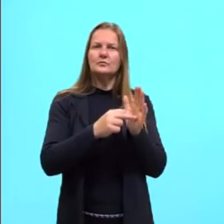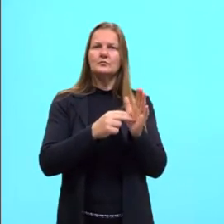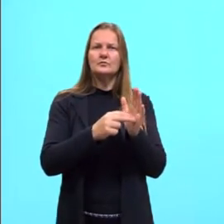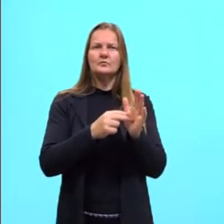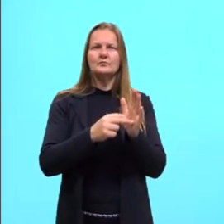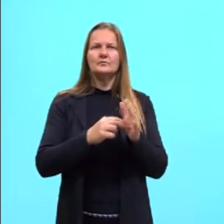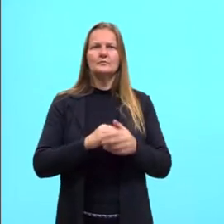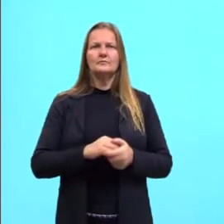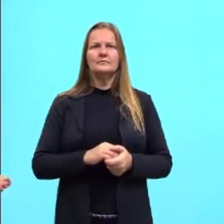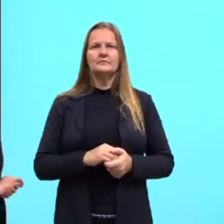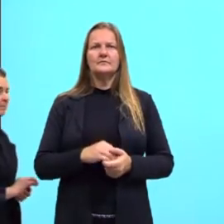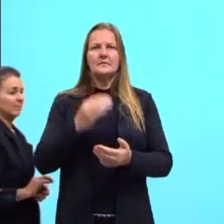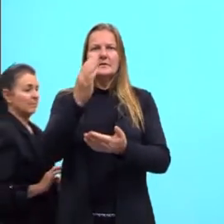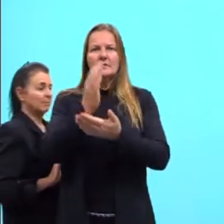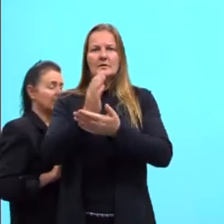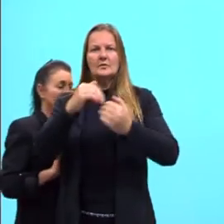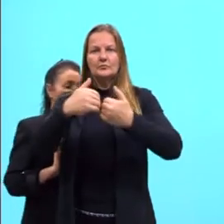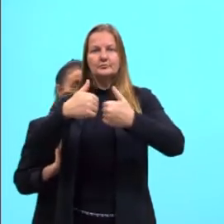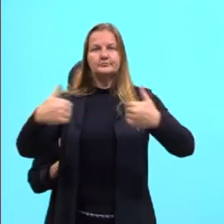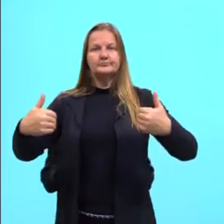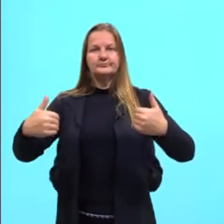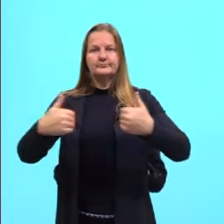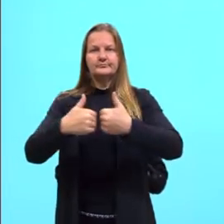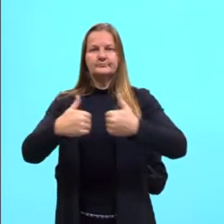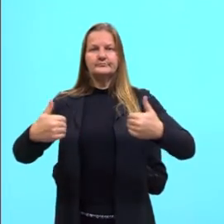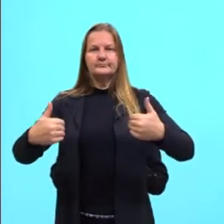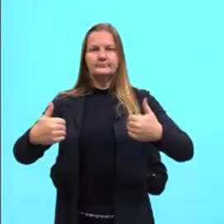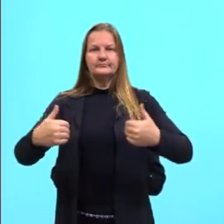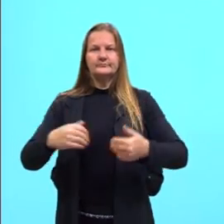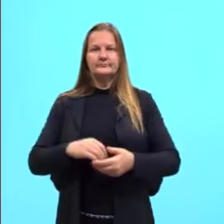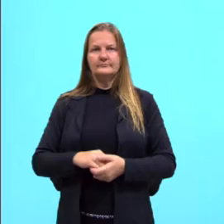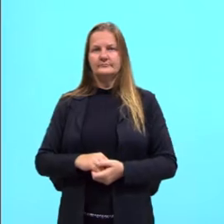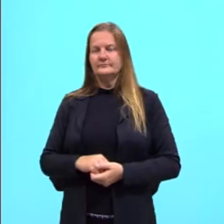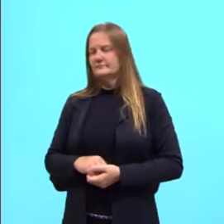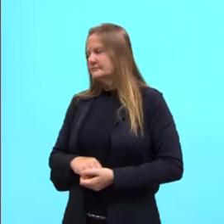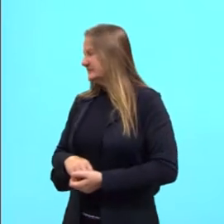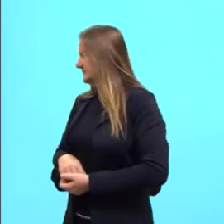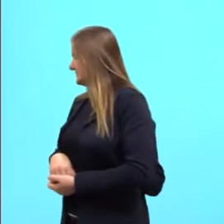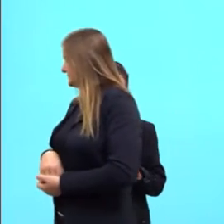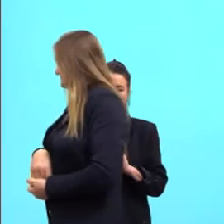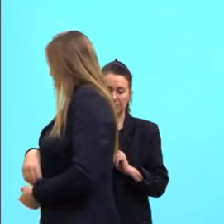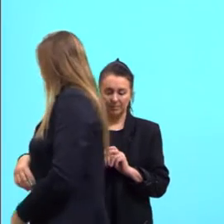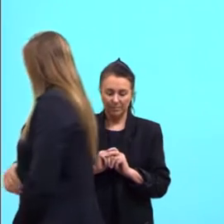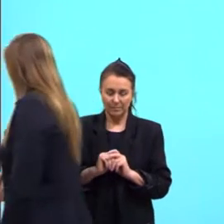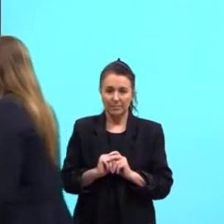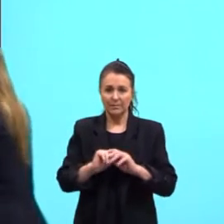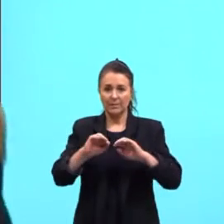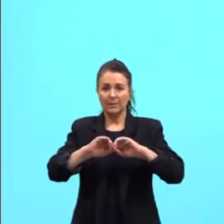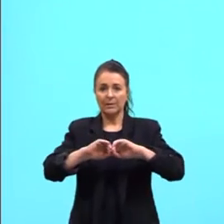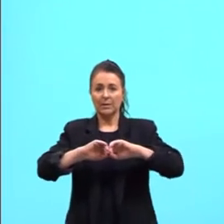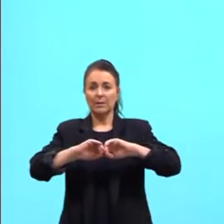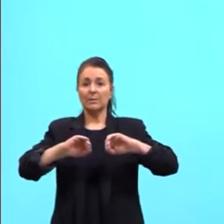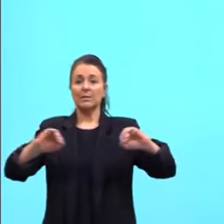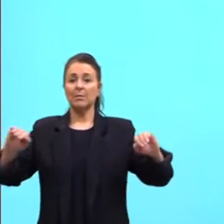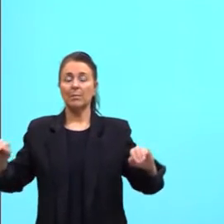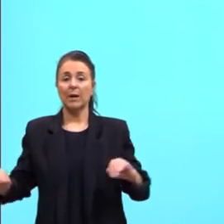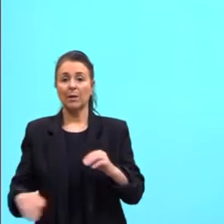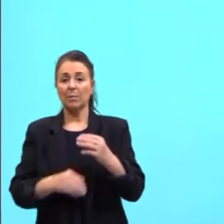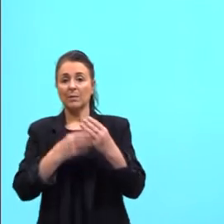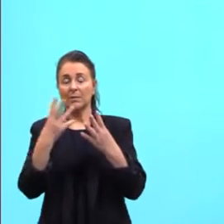e quando ela se separa se totalmente formando-se quatro células